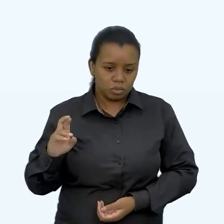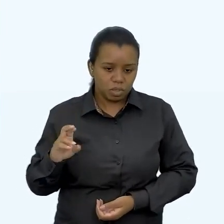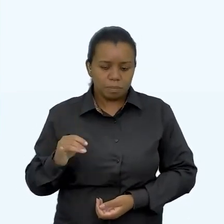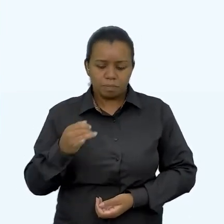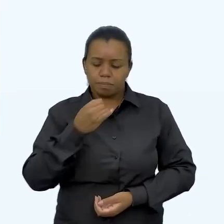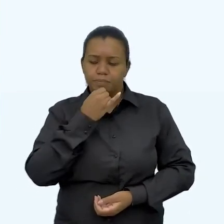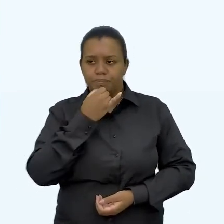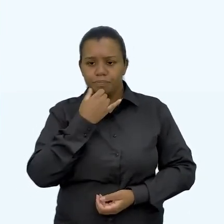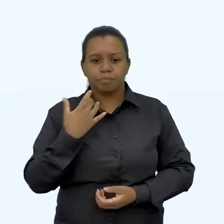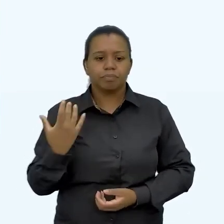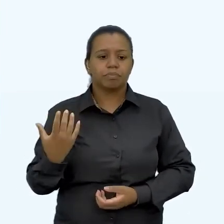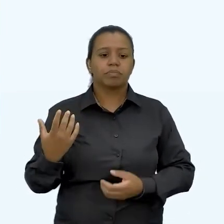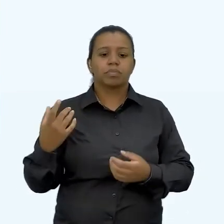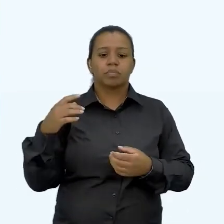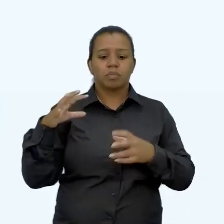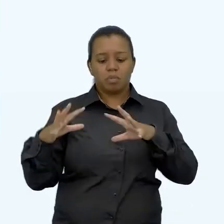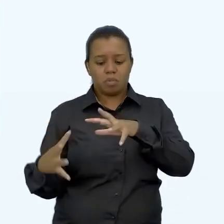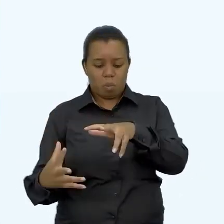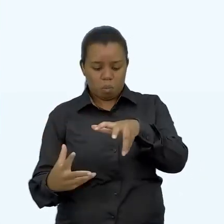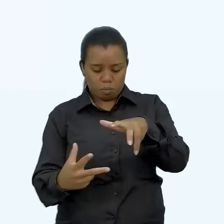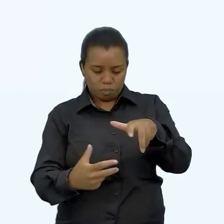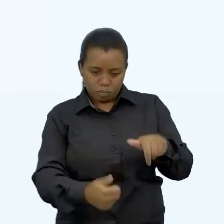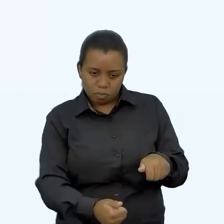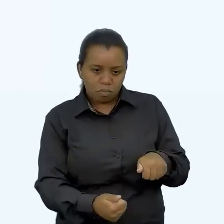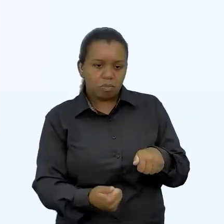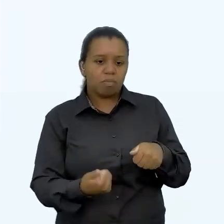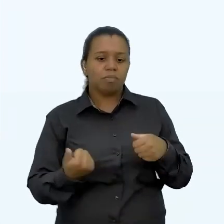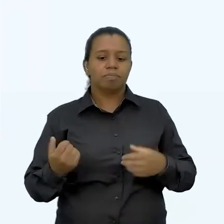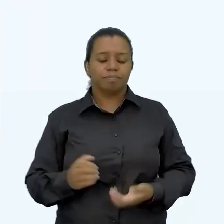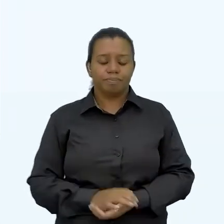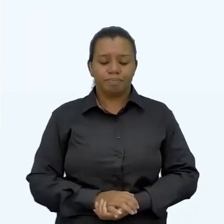cuja base está na litosfera.